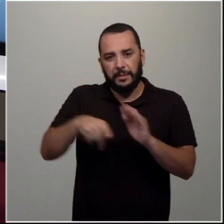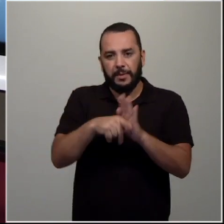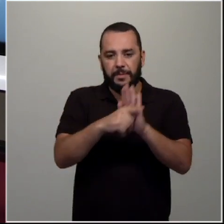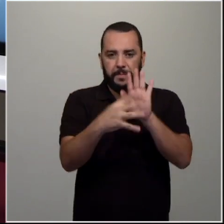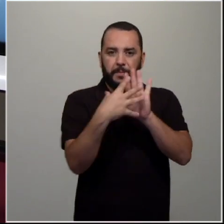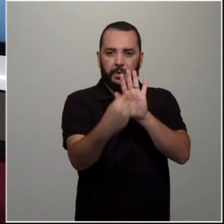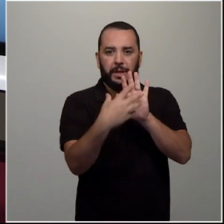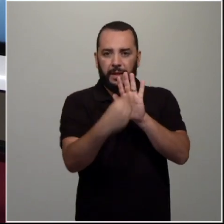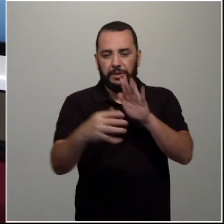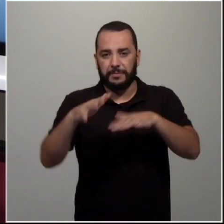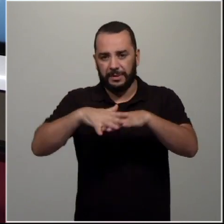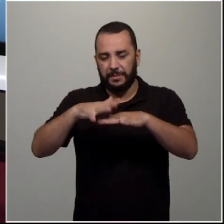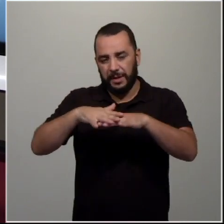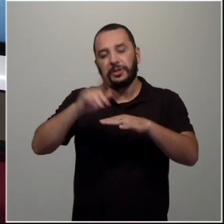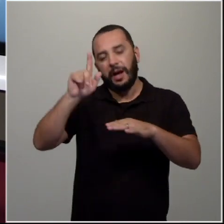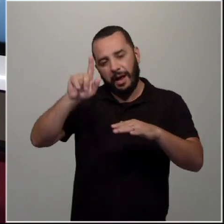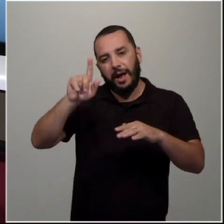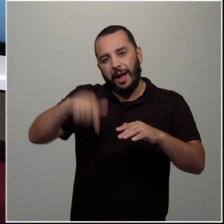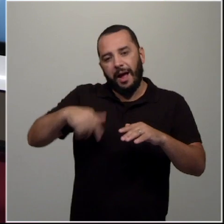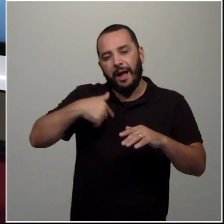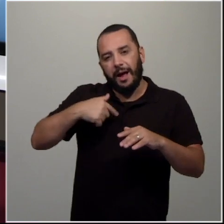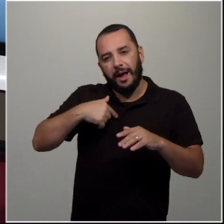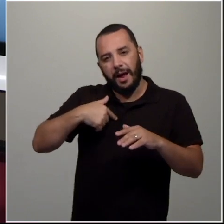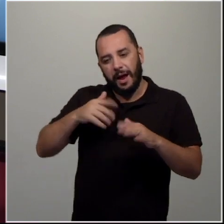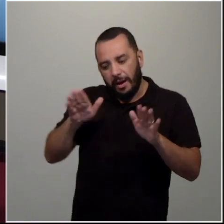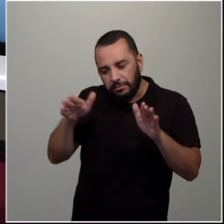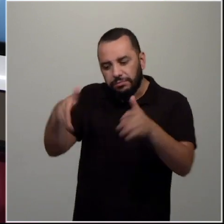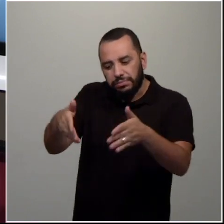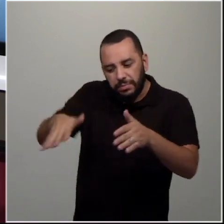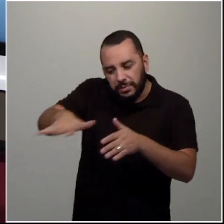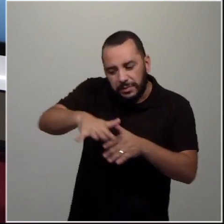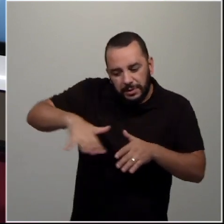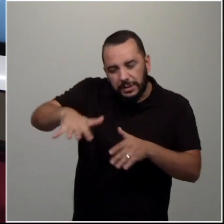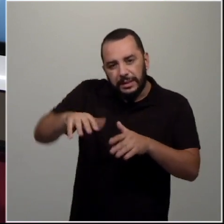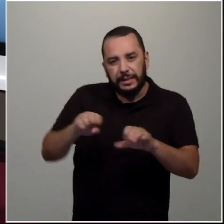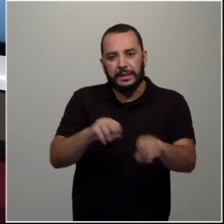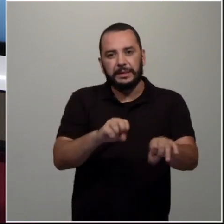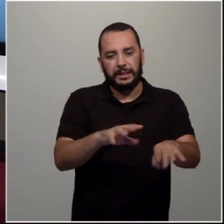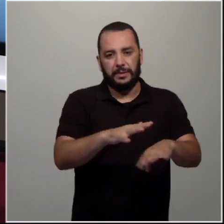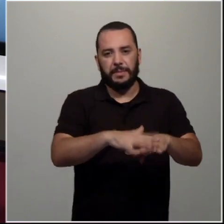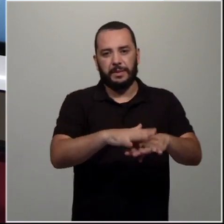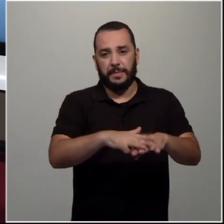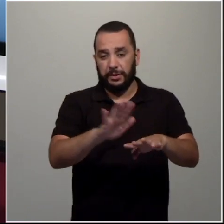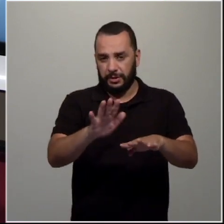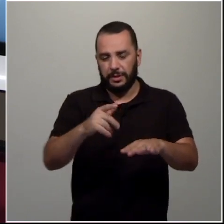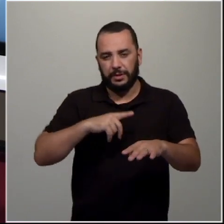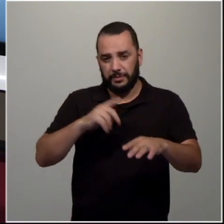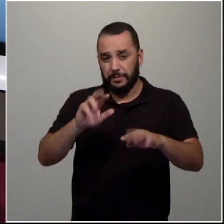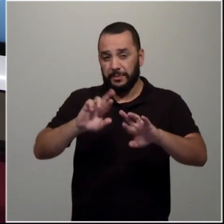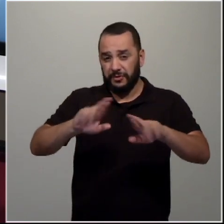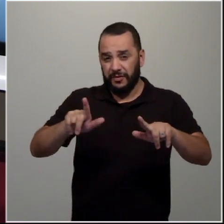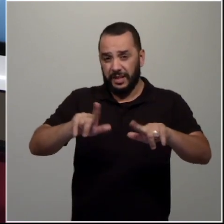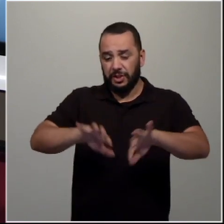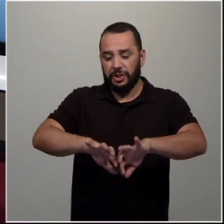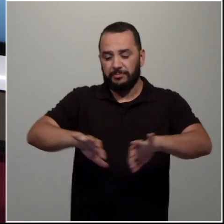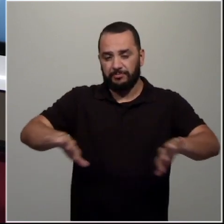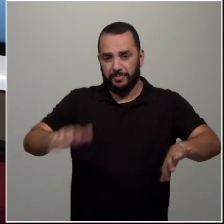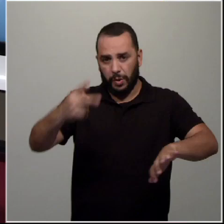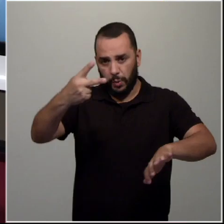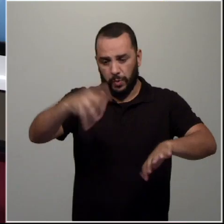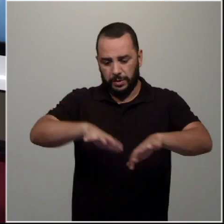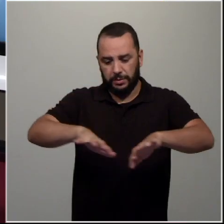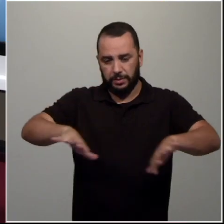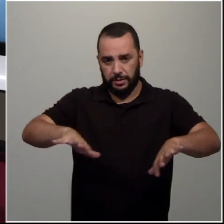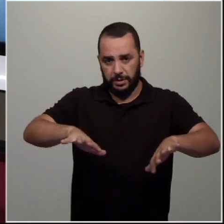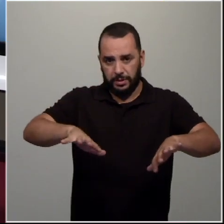matemática como uma abordagem para o ensino de matemática acho que inicialmente é preciso a gente distinguir duas coisas a